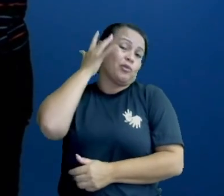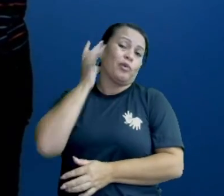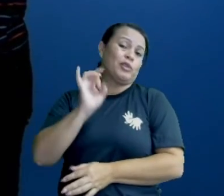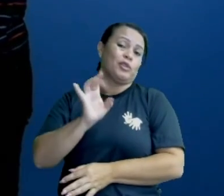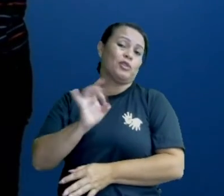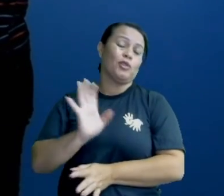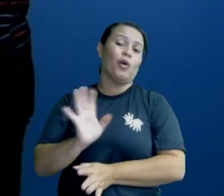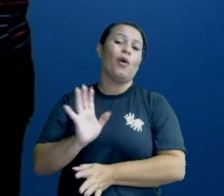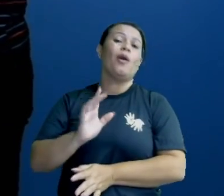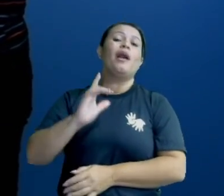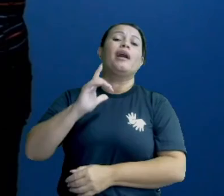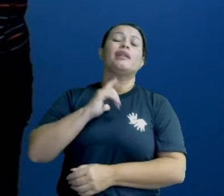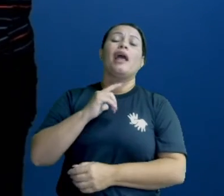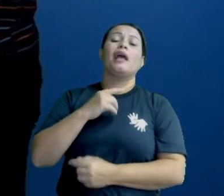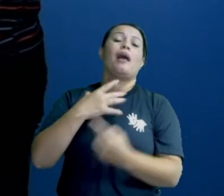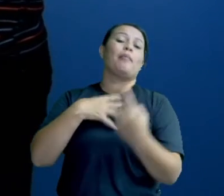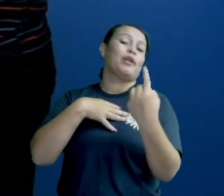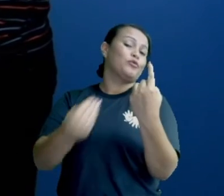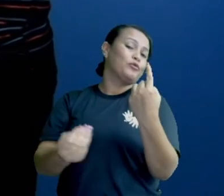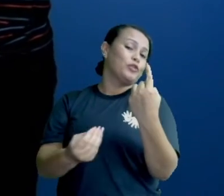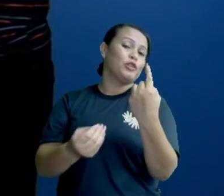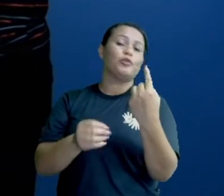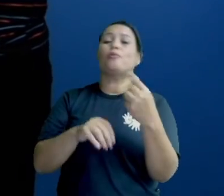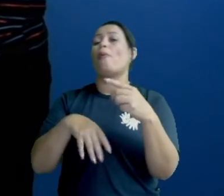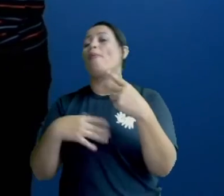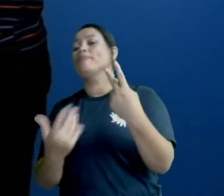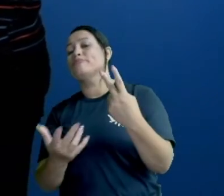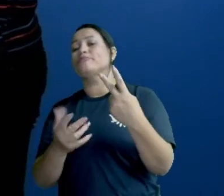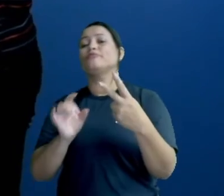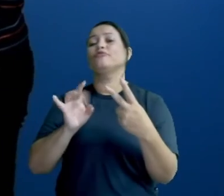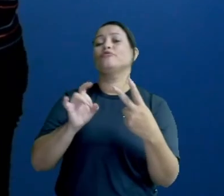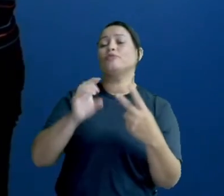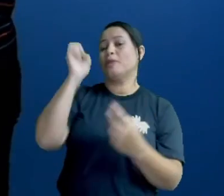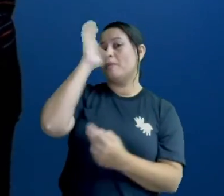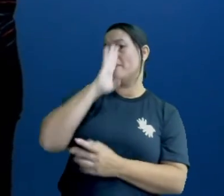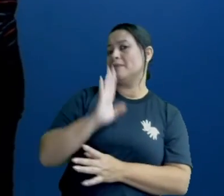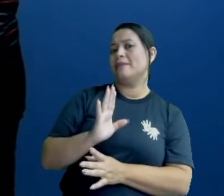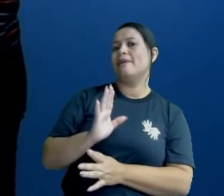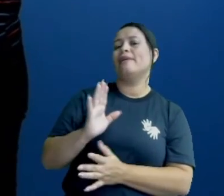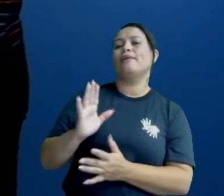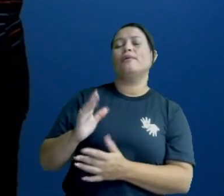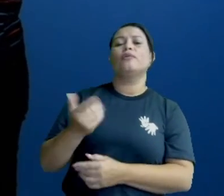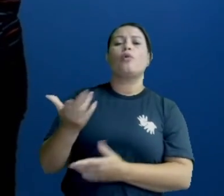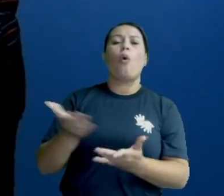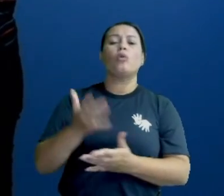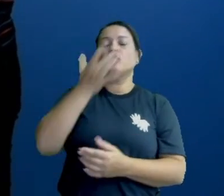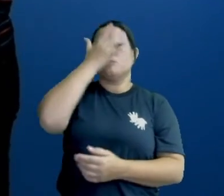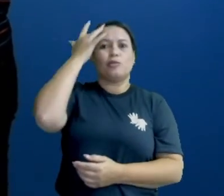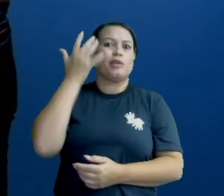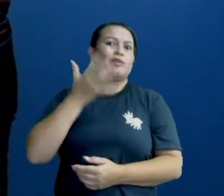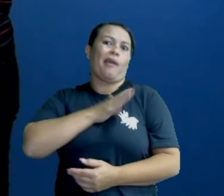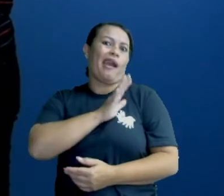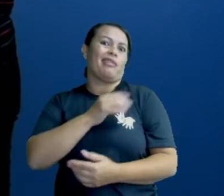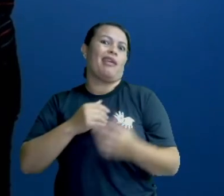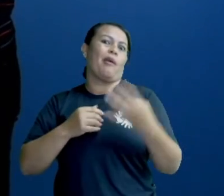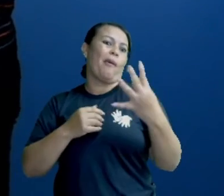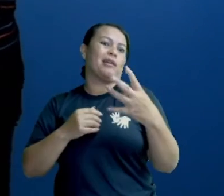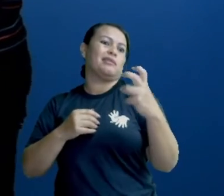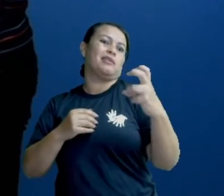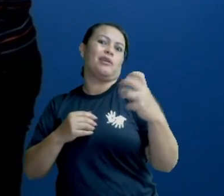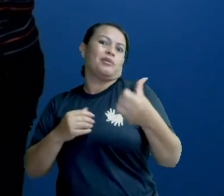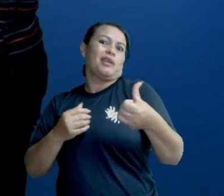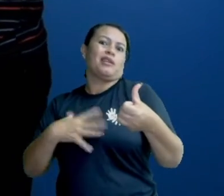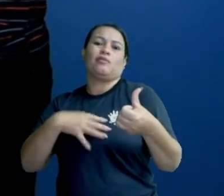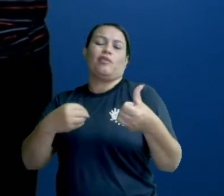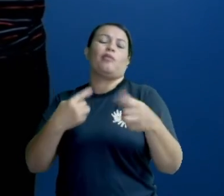assim, a tendência para um filho entre os brasileiros é muito grande, tá? Então, nenhuma pessoa hoje quer ter 4, 5, 6 filhos, porque sabe que